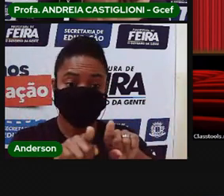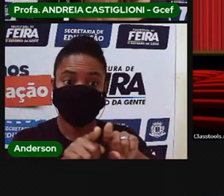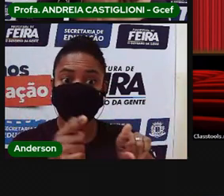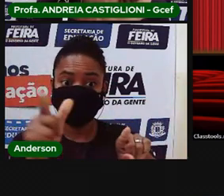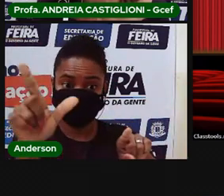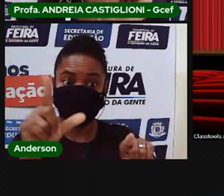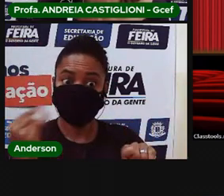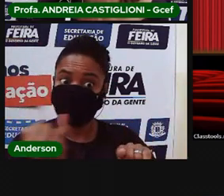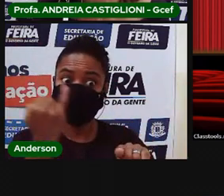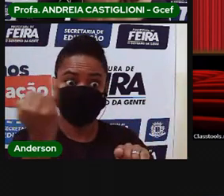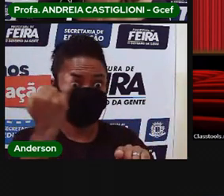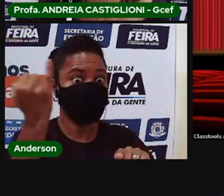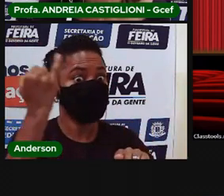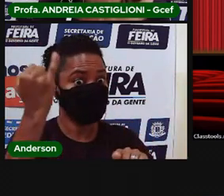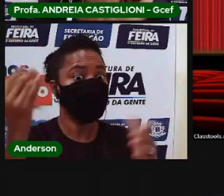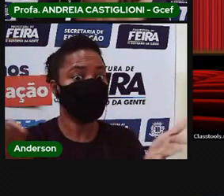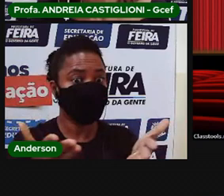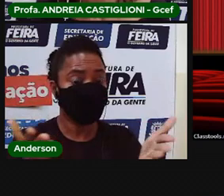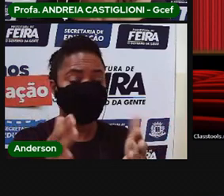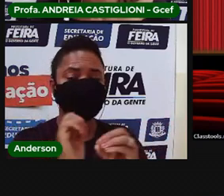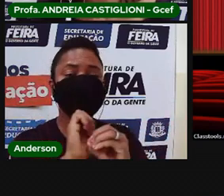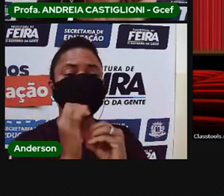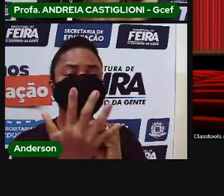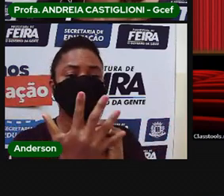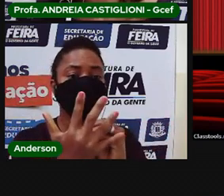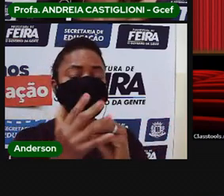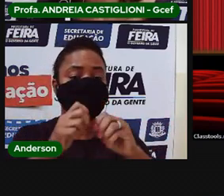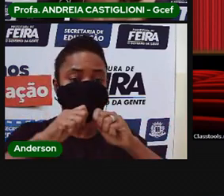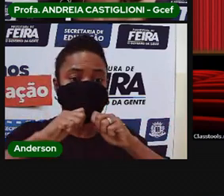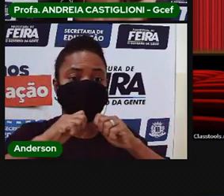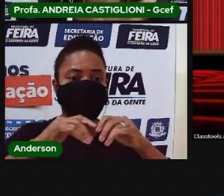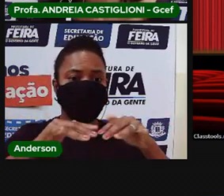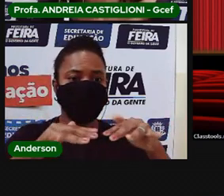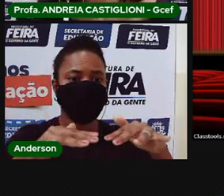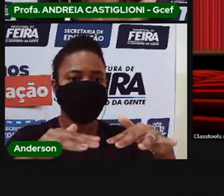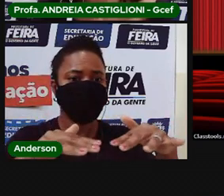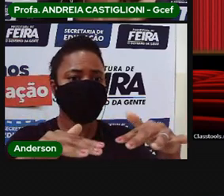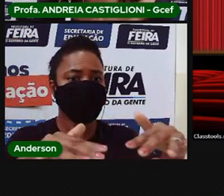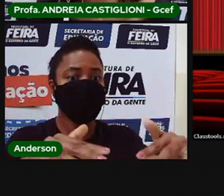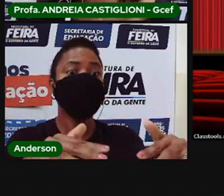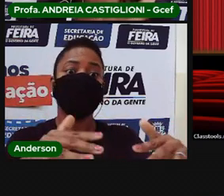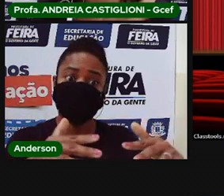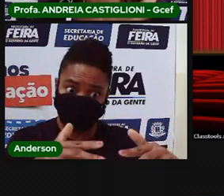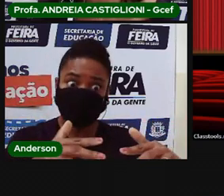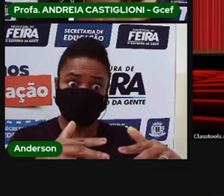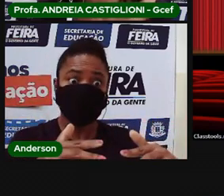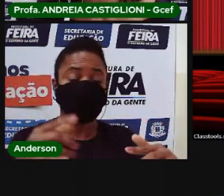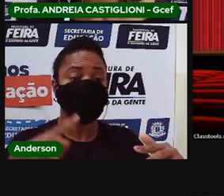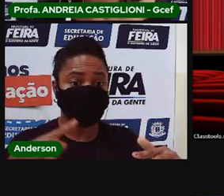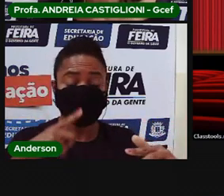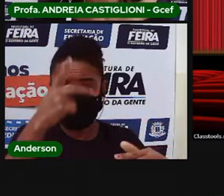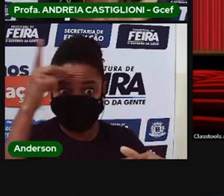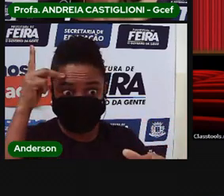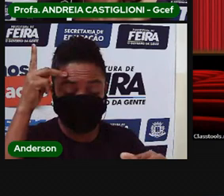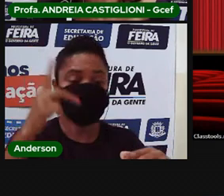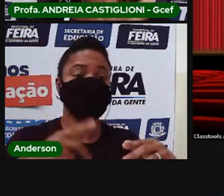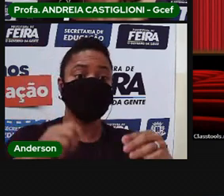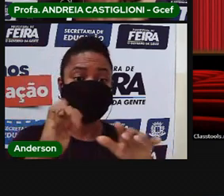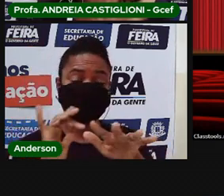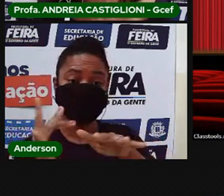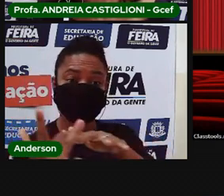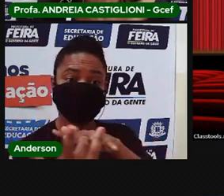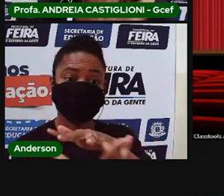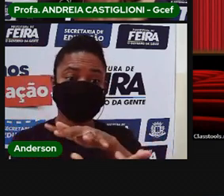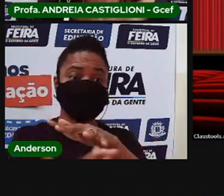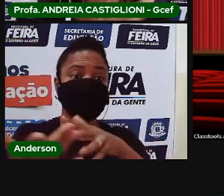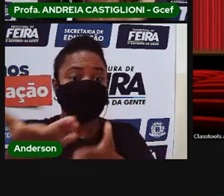com o contexto pandêmico que a gente tem vivido, o engajamento nas redes sociais aumentou muito, né? Então, é importante